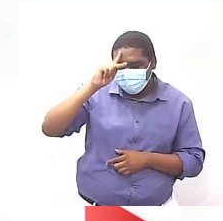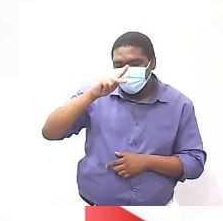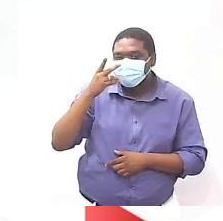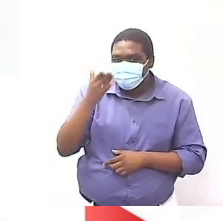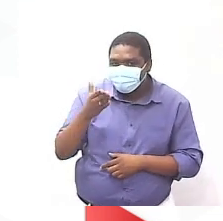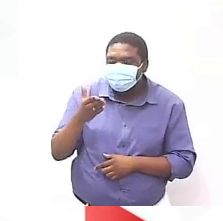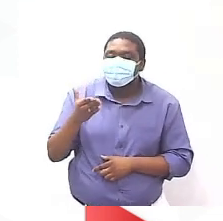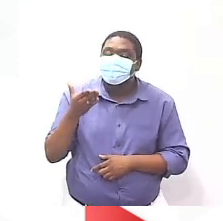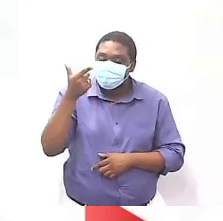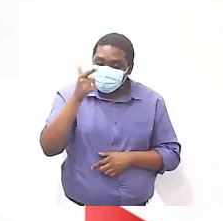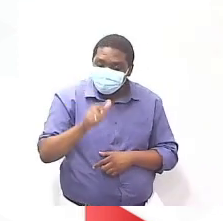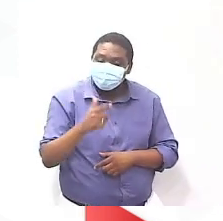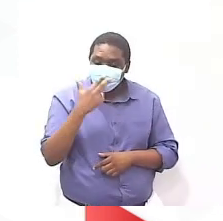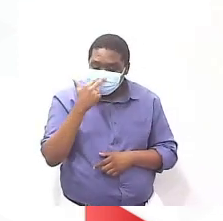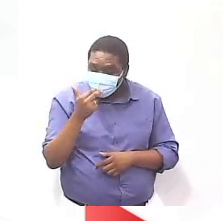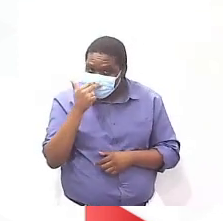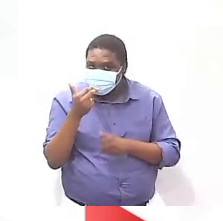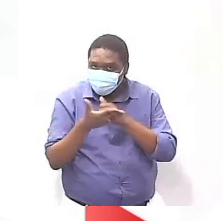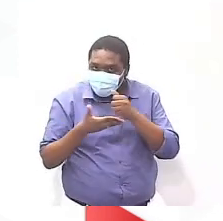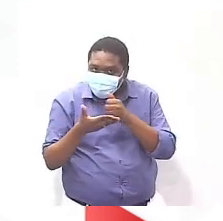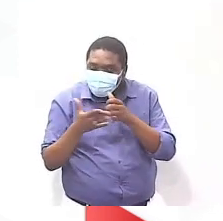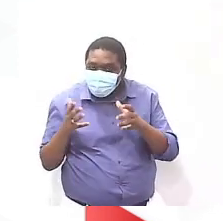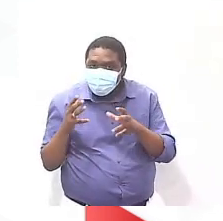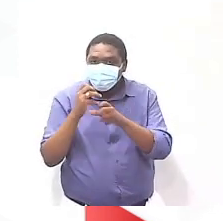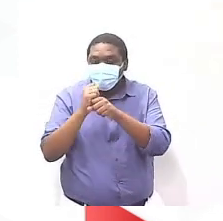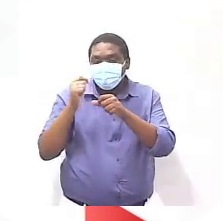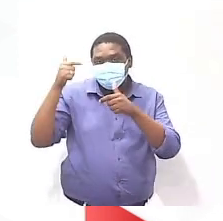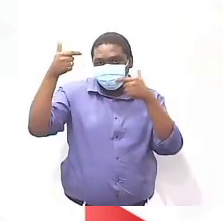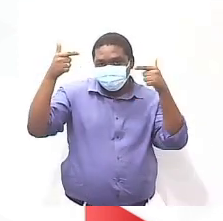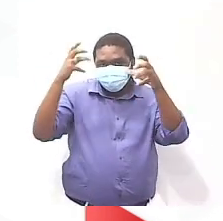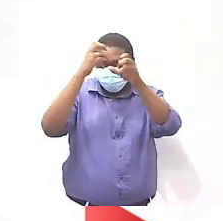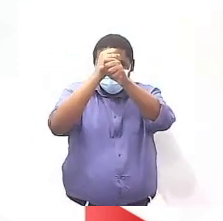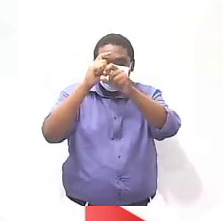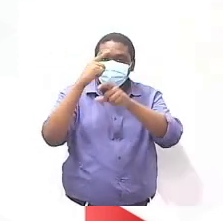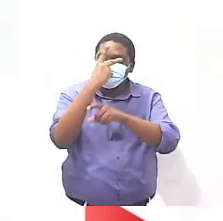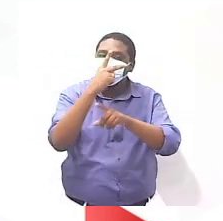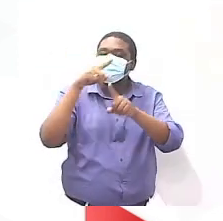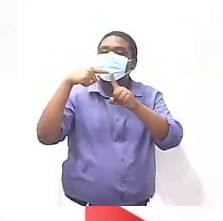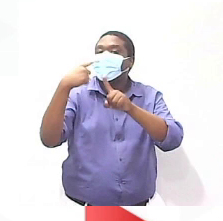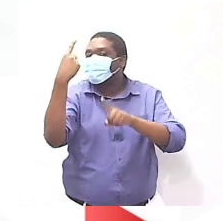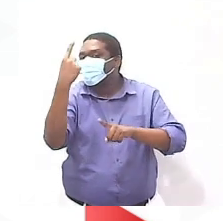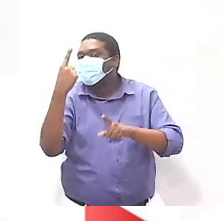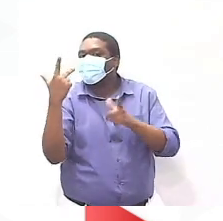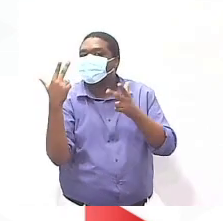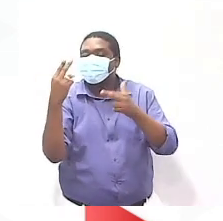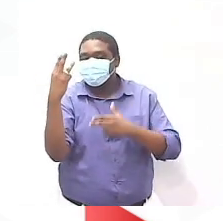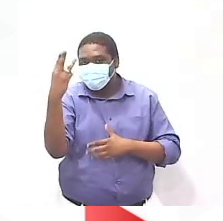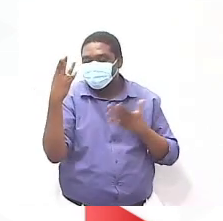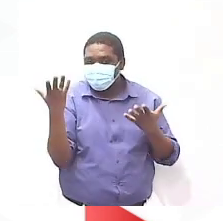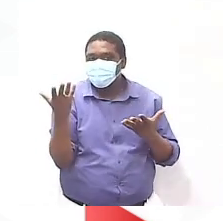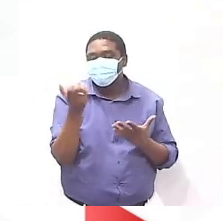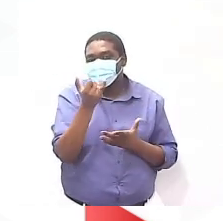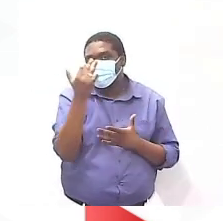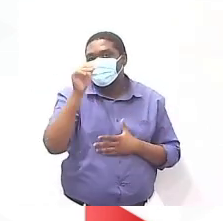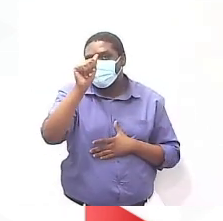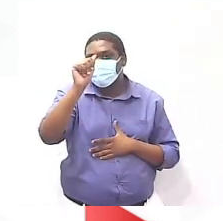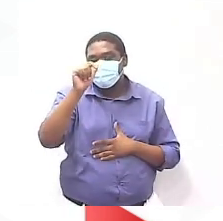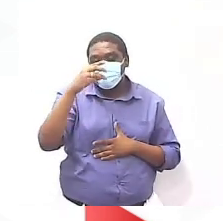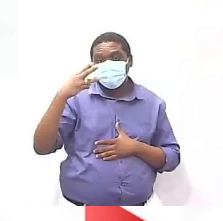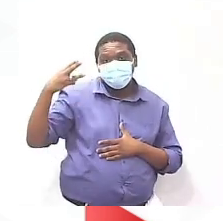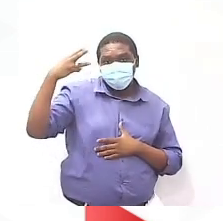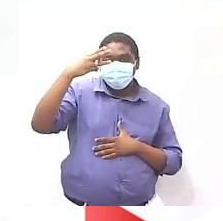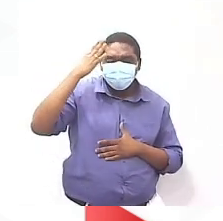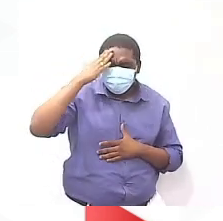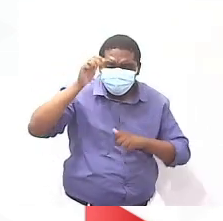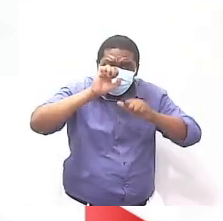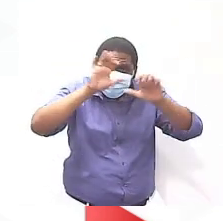potenciação? Repete-se a base e somam-se os expoentes. 2 mais 1, 3. Por isso o volume do cubo, A ao cubo. Fechou? Deu